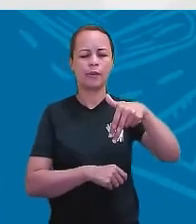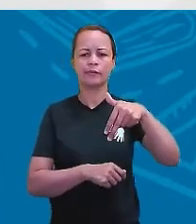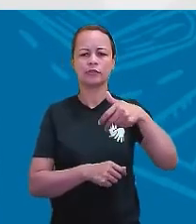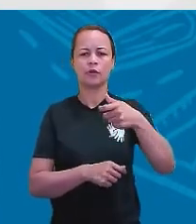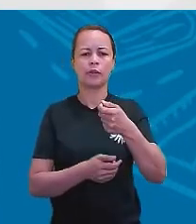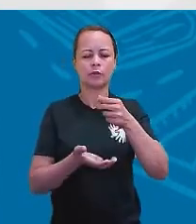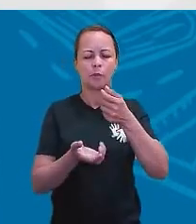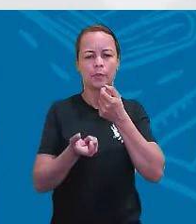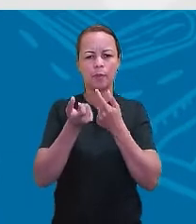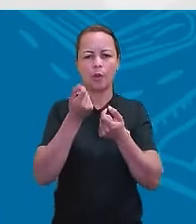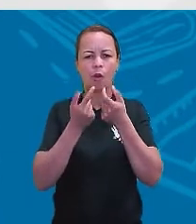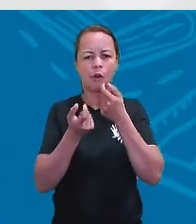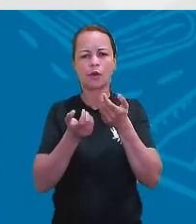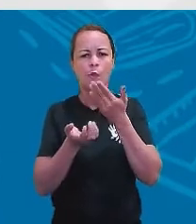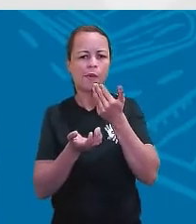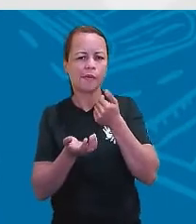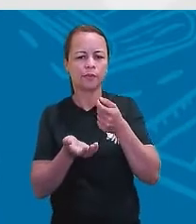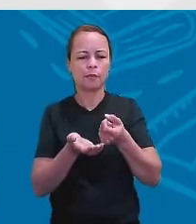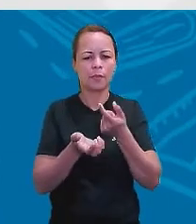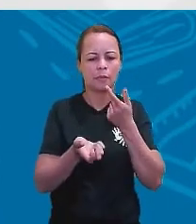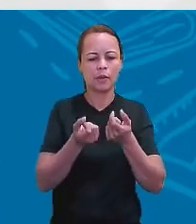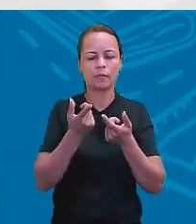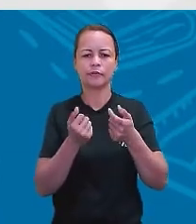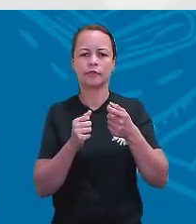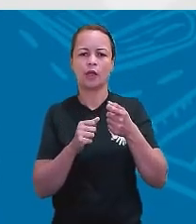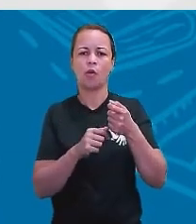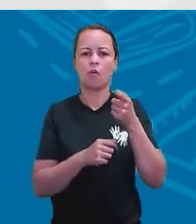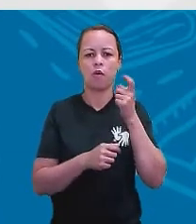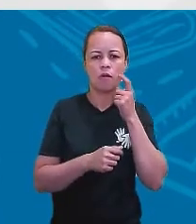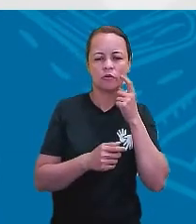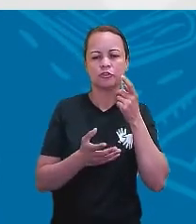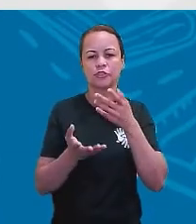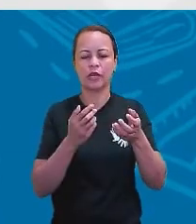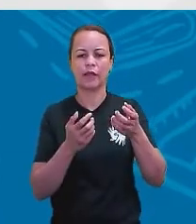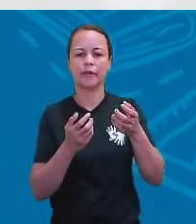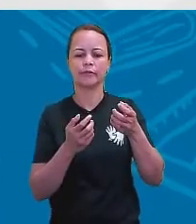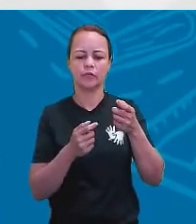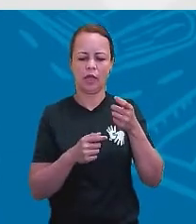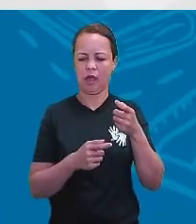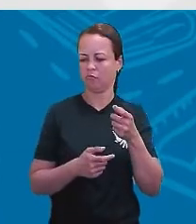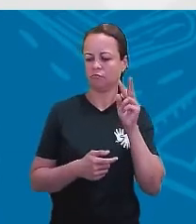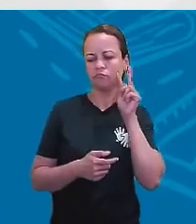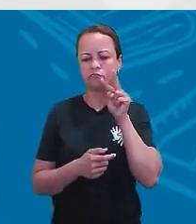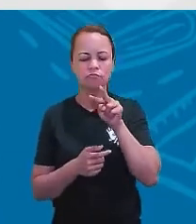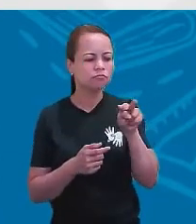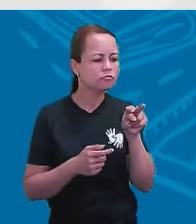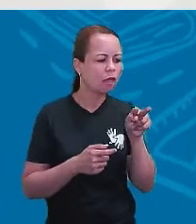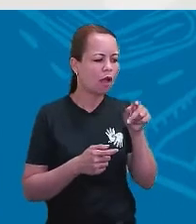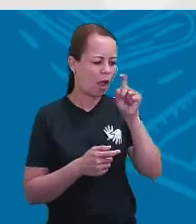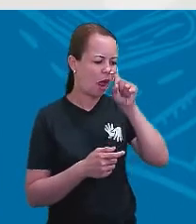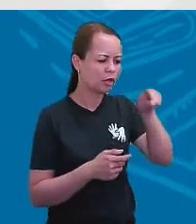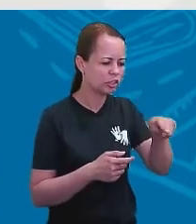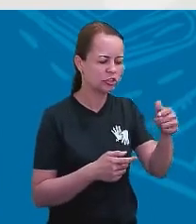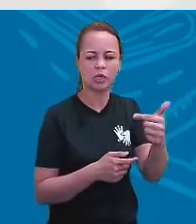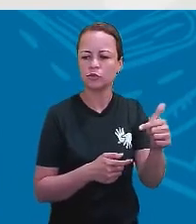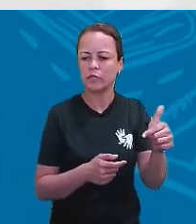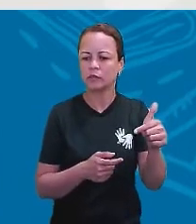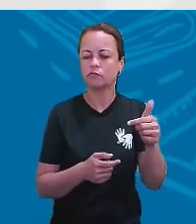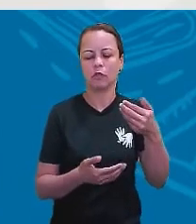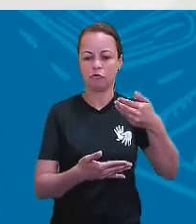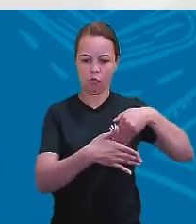se eu não encontrar um lixeiro do meu lado, pega aquele papelzinho ali, guarda no bolso, leva para casa, até um local que